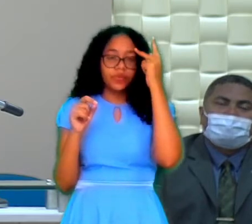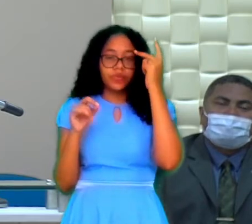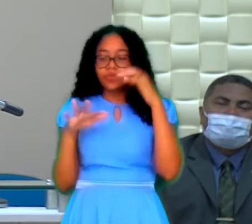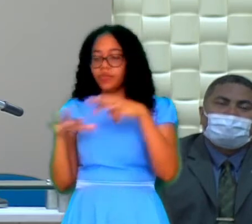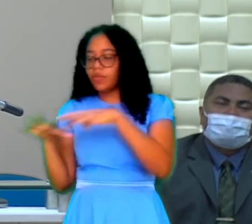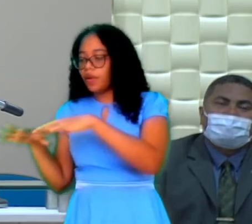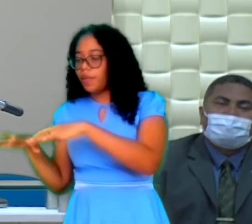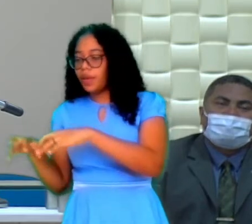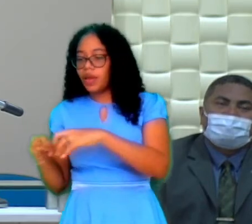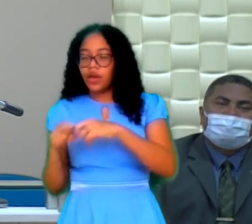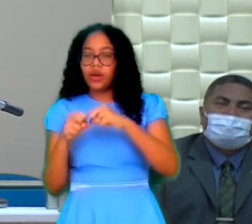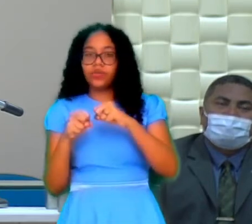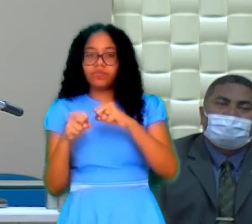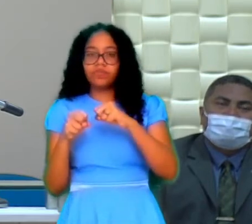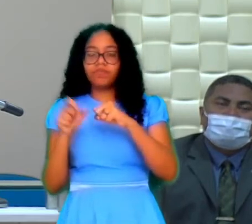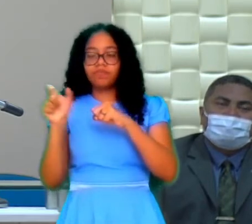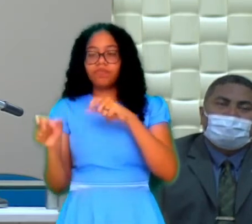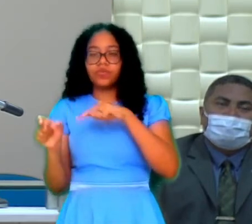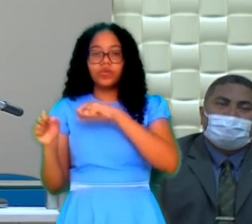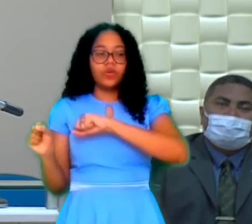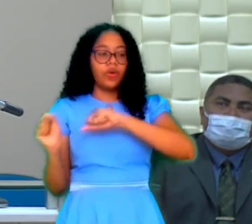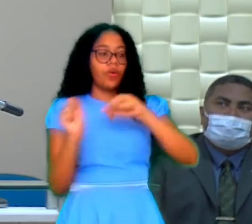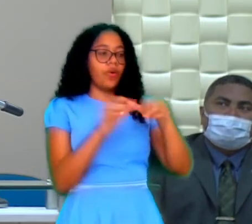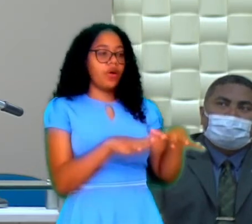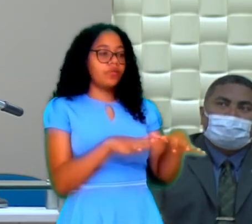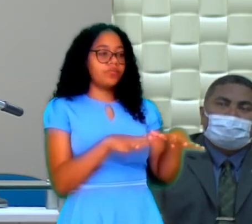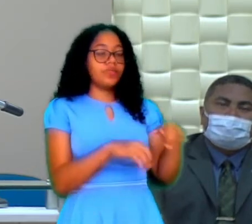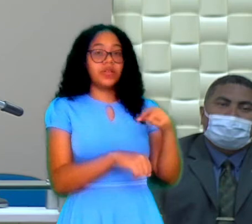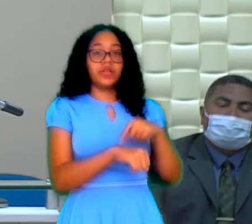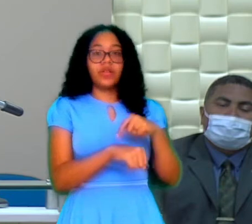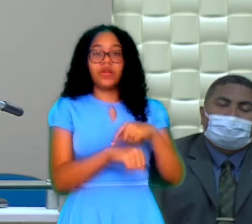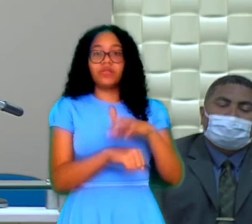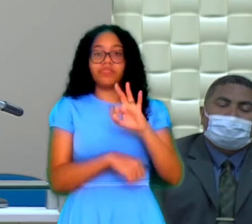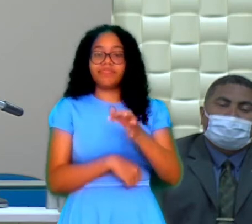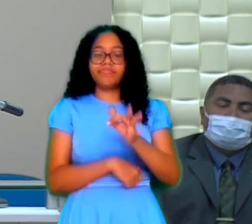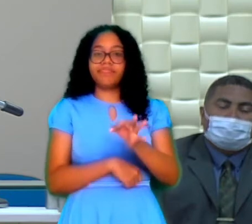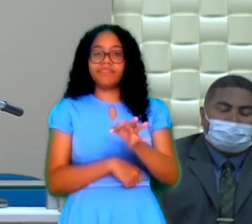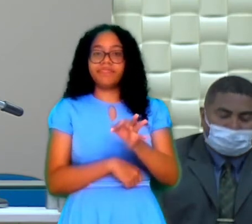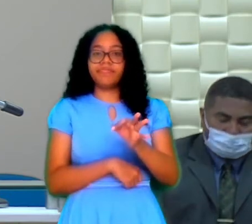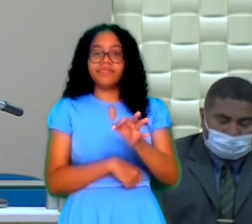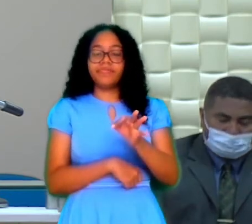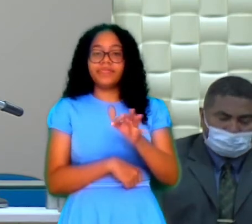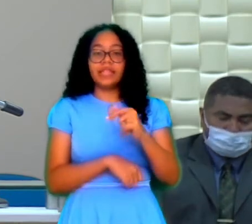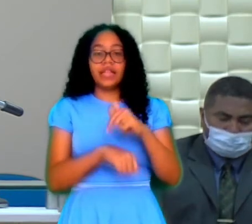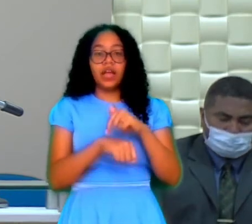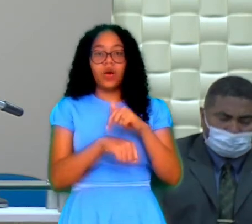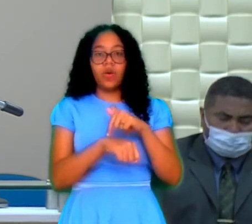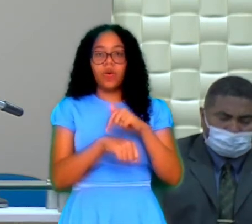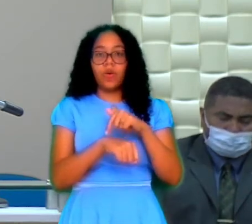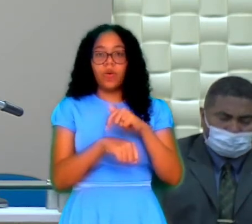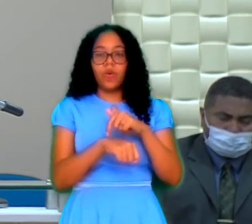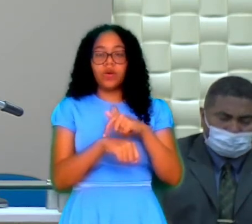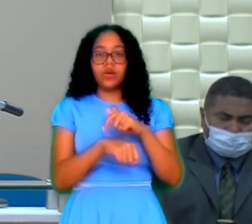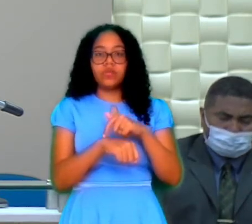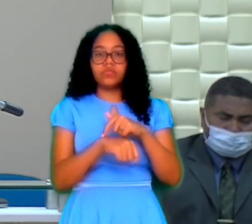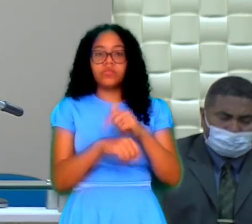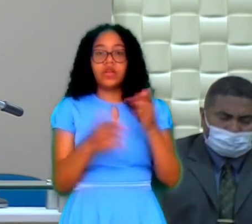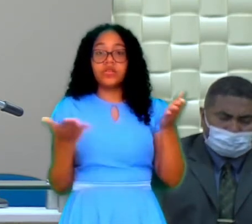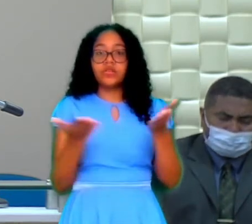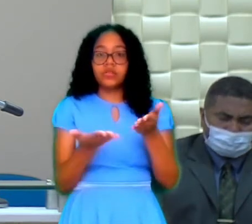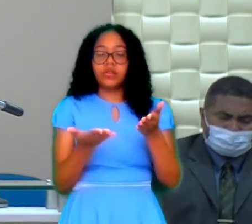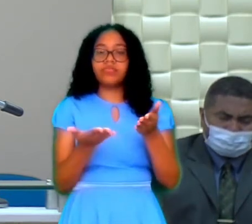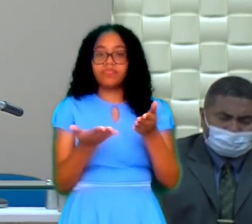Lá no versículo 13, o texto vai ser repetido: porquanto o mar se ia tornando cada vez